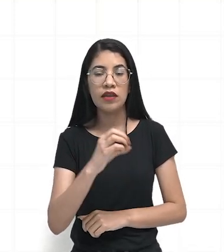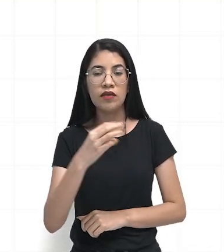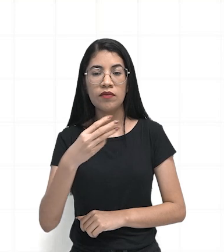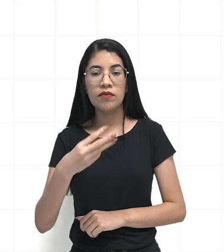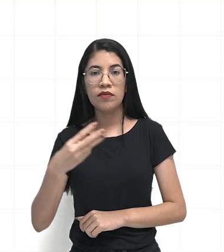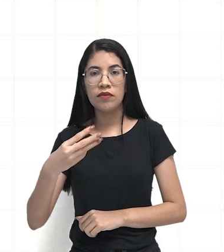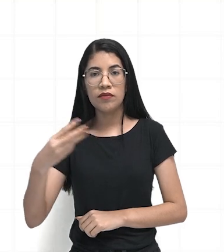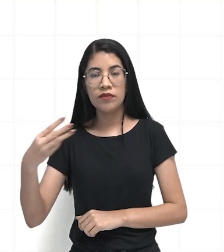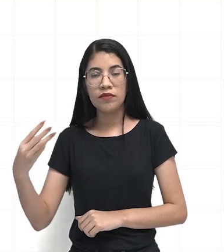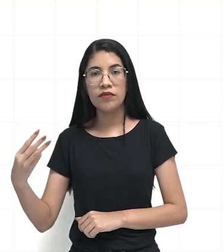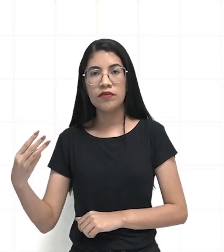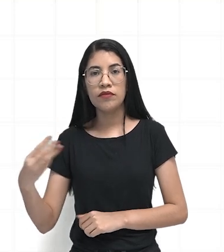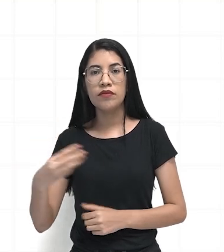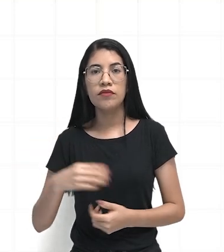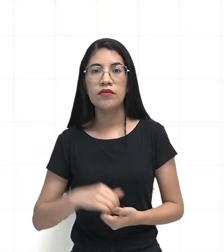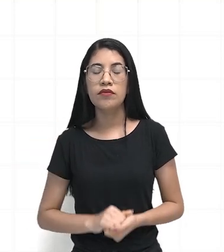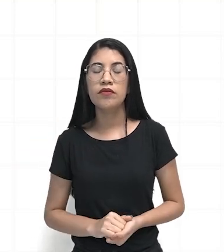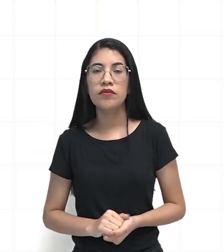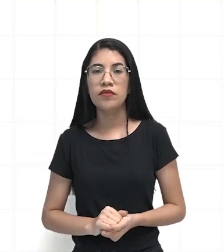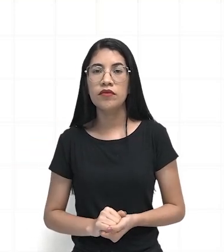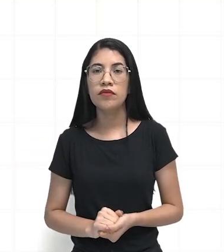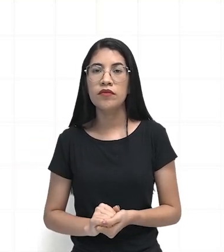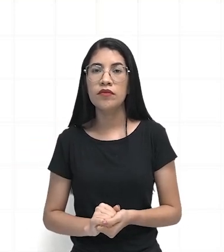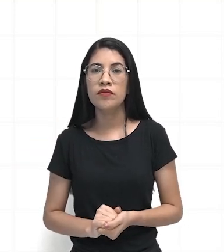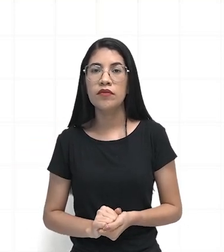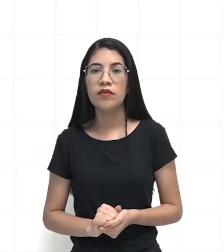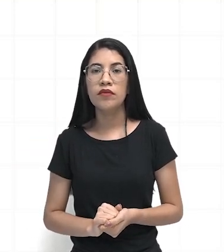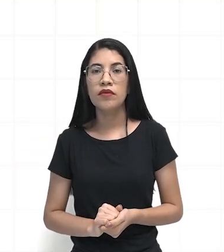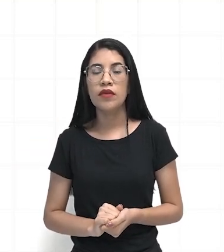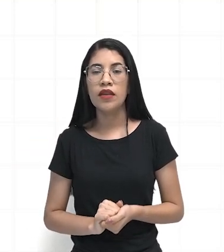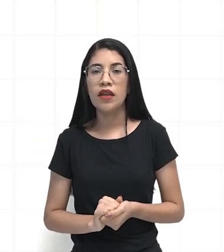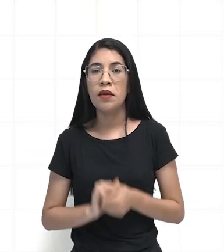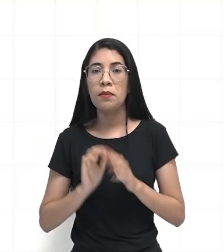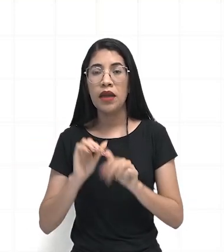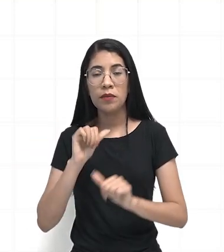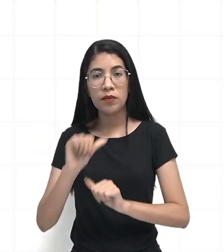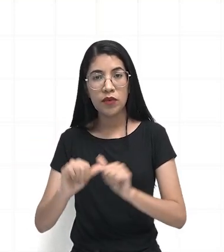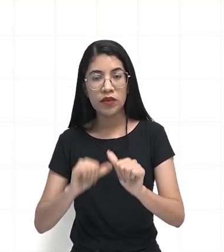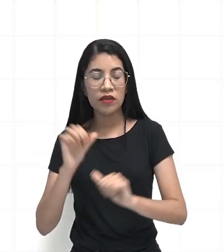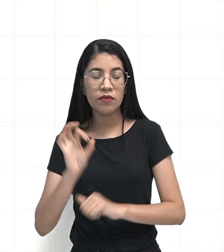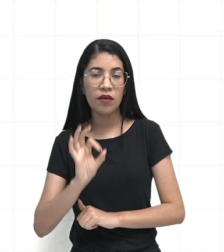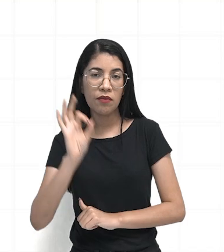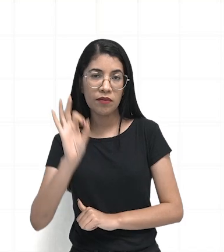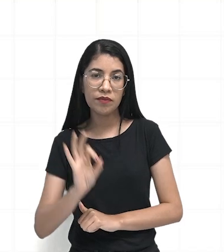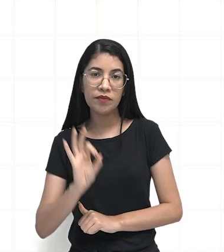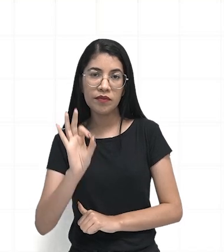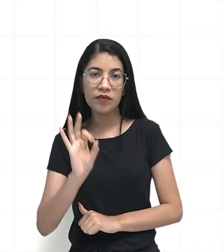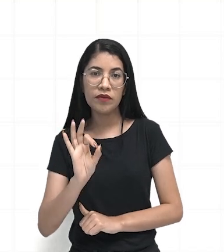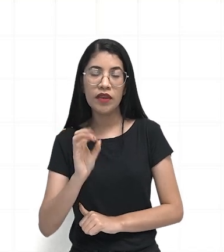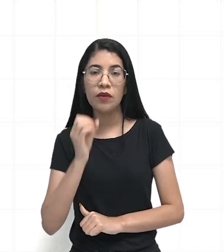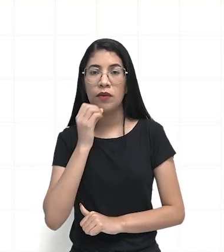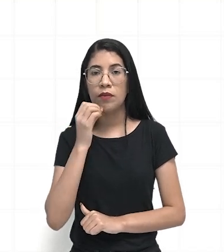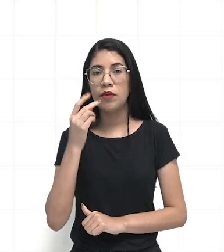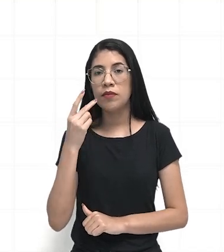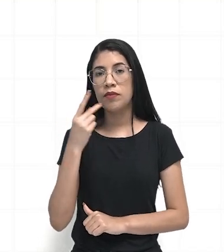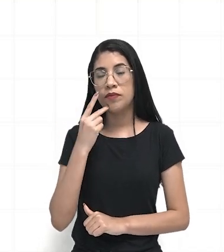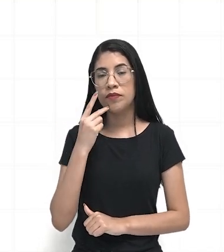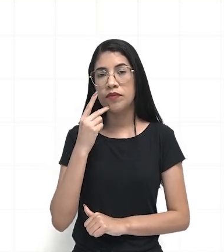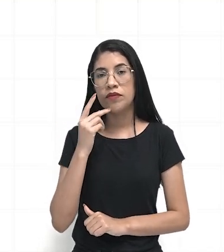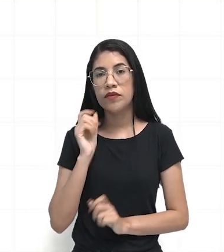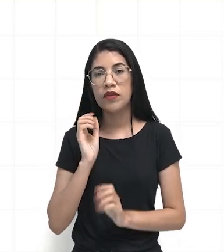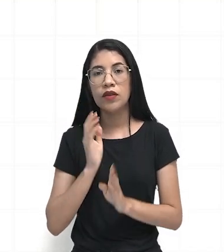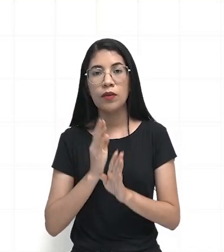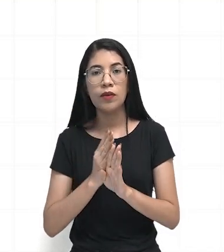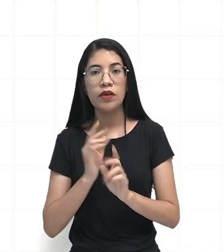0,033 infinitamente. Passando isso para porcentagem, então a probabilidade você